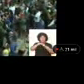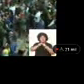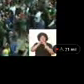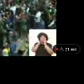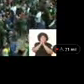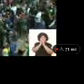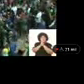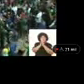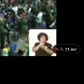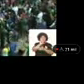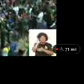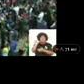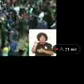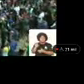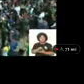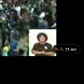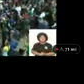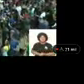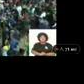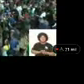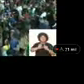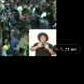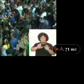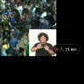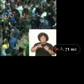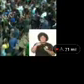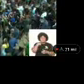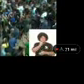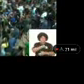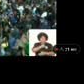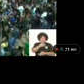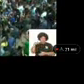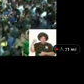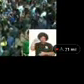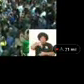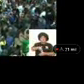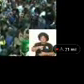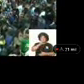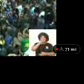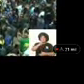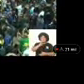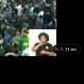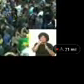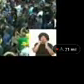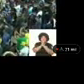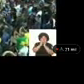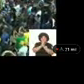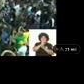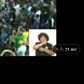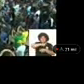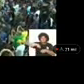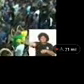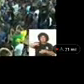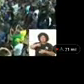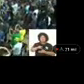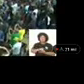vocês. Nós não estaríamos aqui, meus queridos, se não fosse a intercessão dos nossos amados.